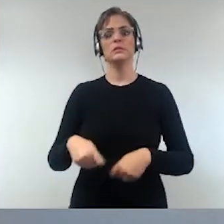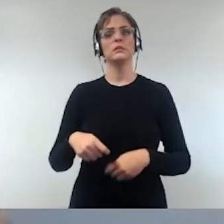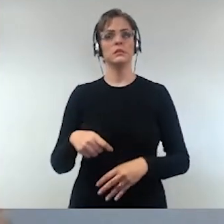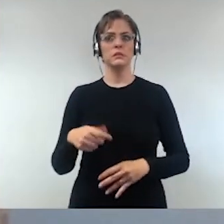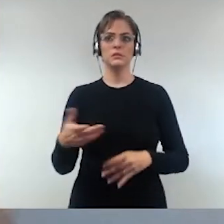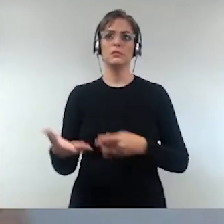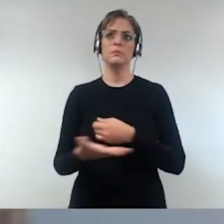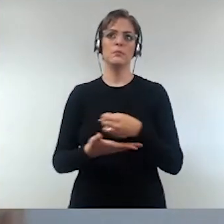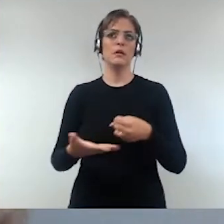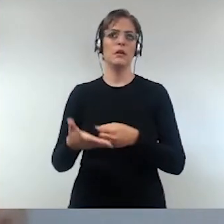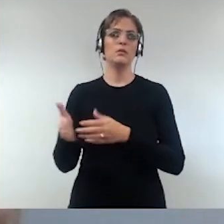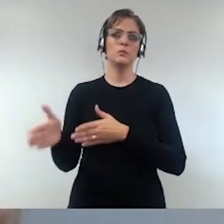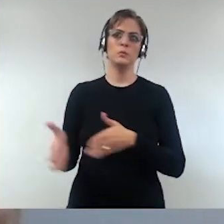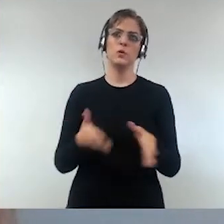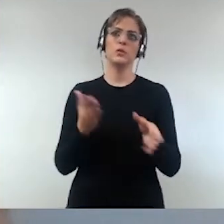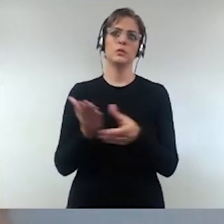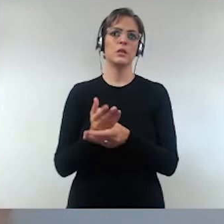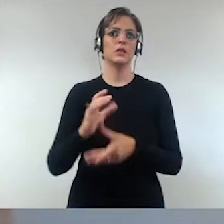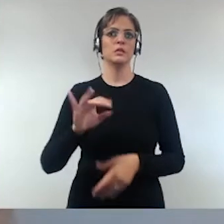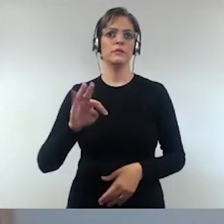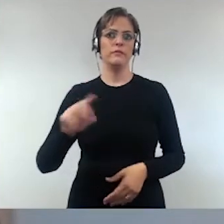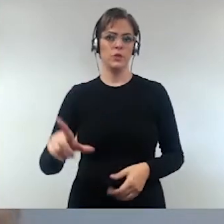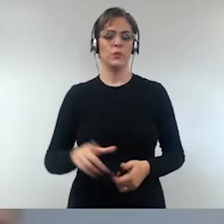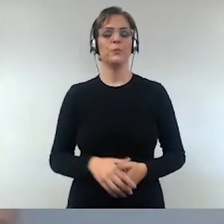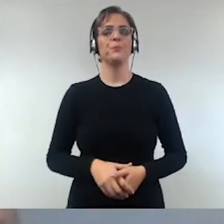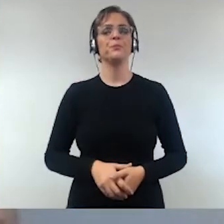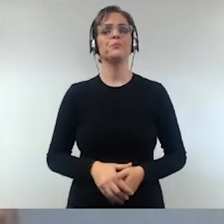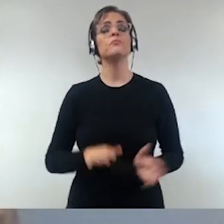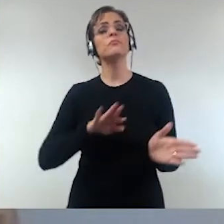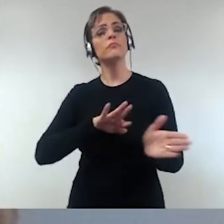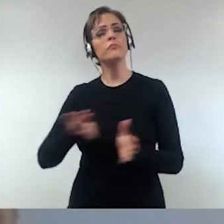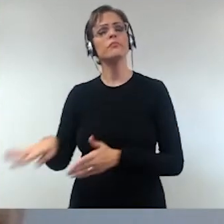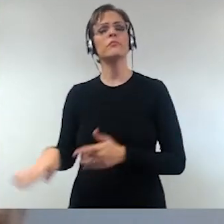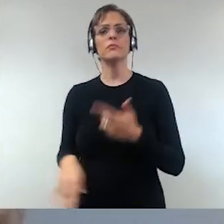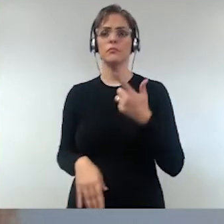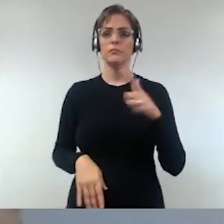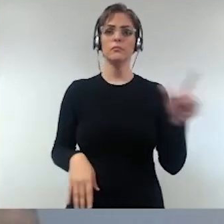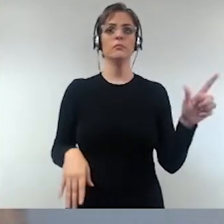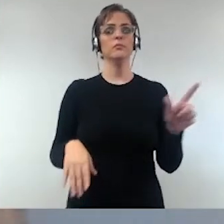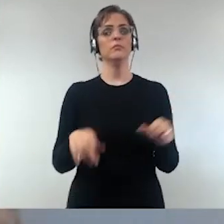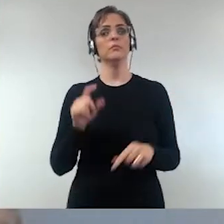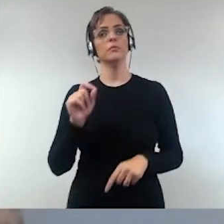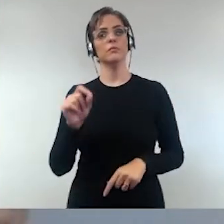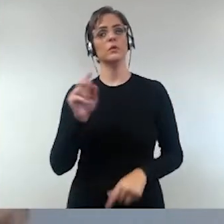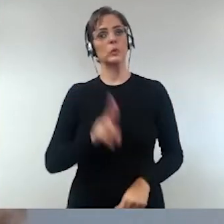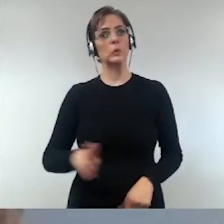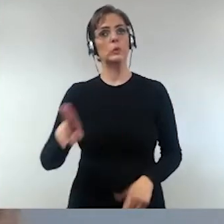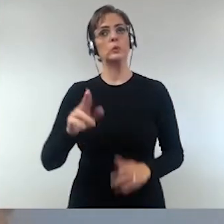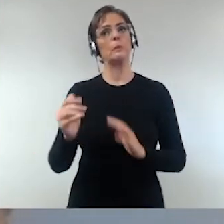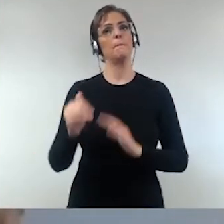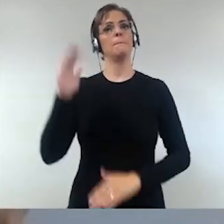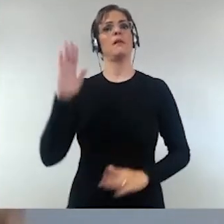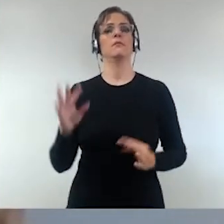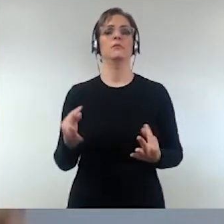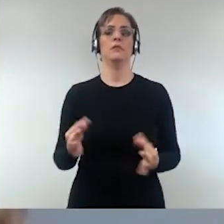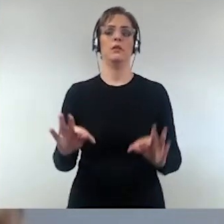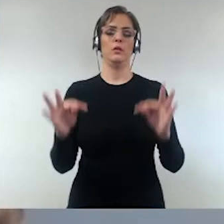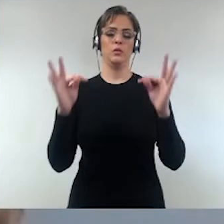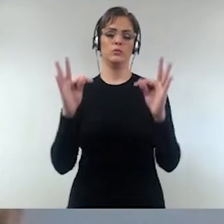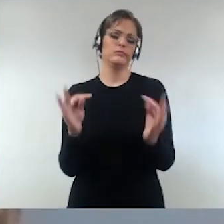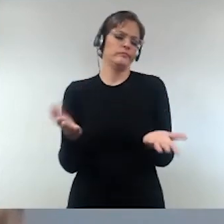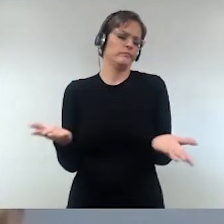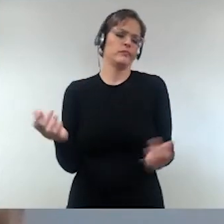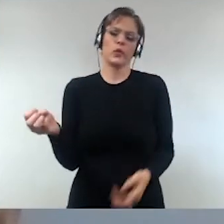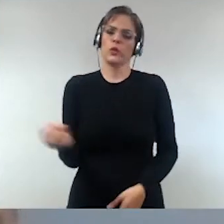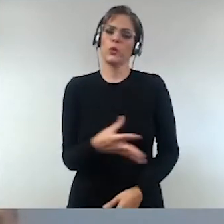brasileiro. Agora, uma macrotendência que a gente extrai de todo esse cenário é o uso da tecnologia. Não é algo novo, a gente